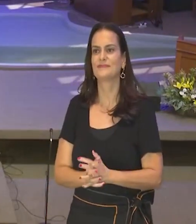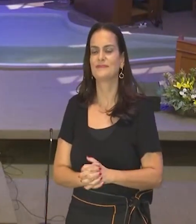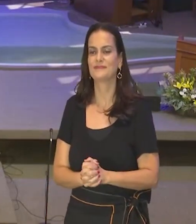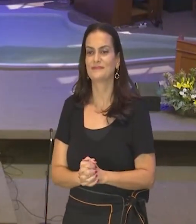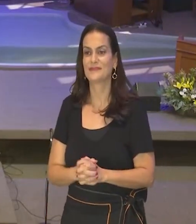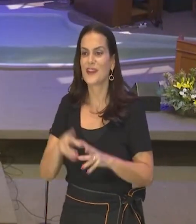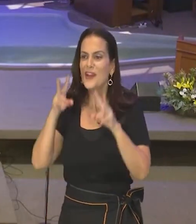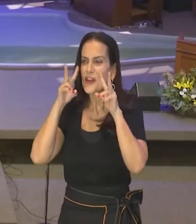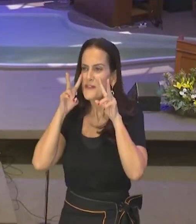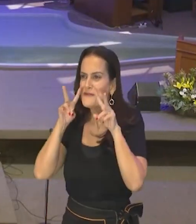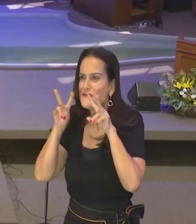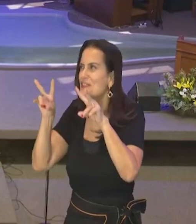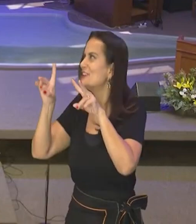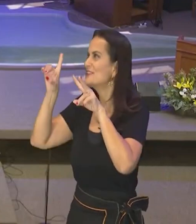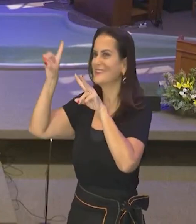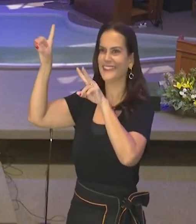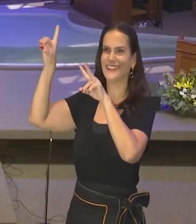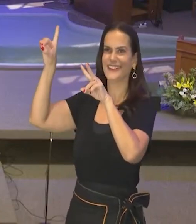Eu vejo Deus.